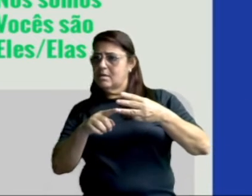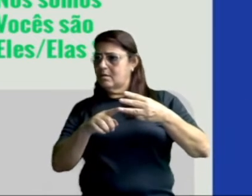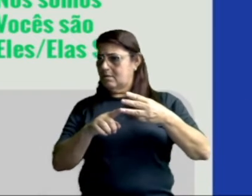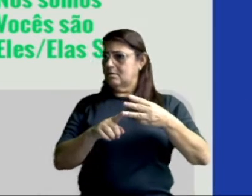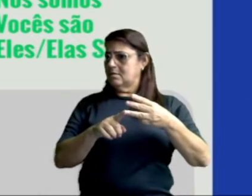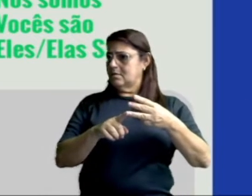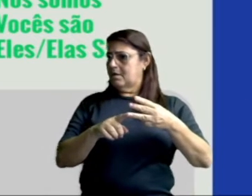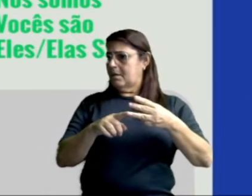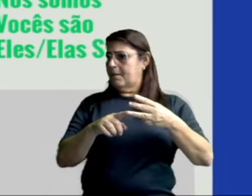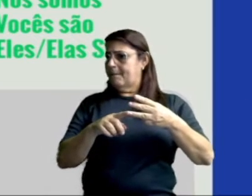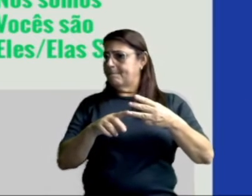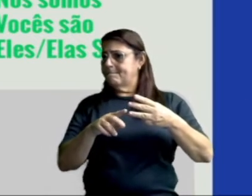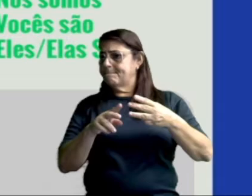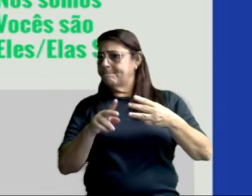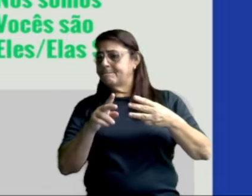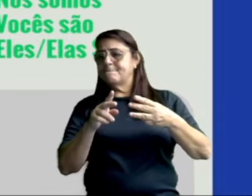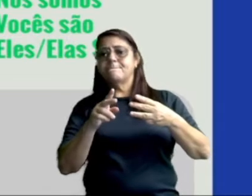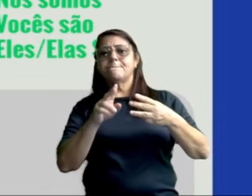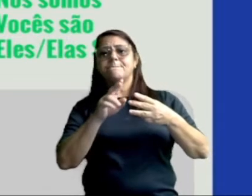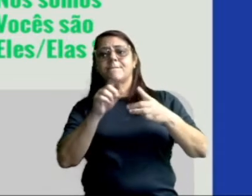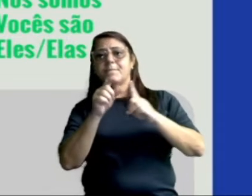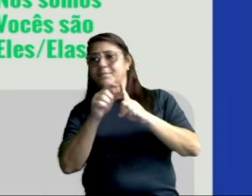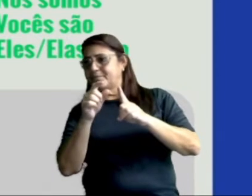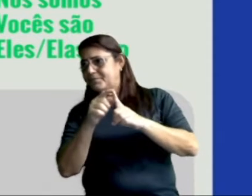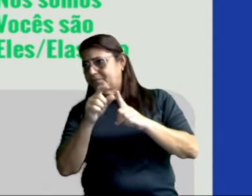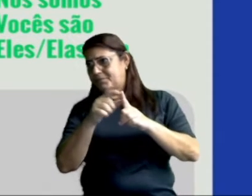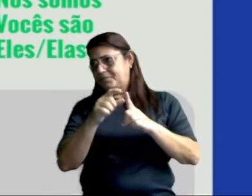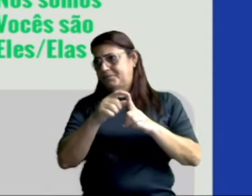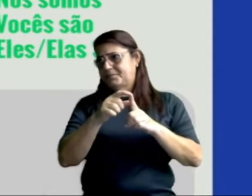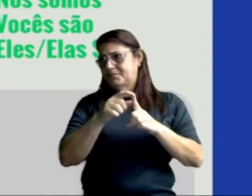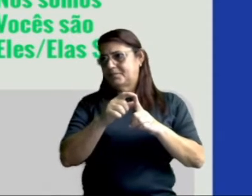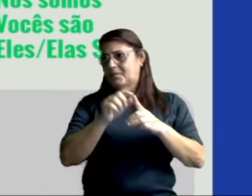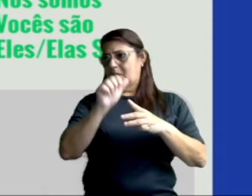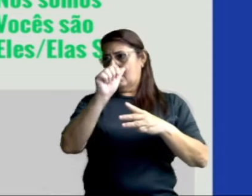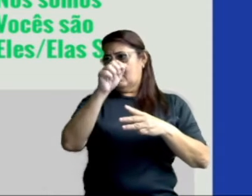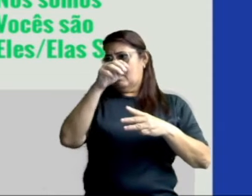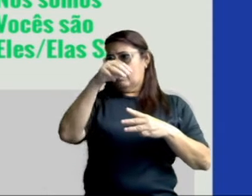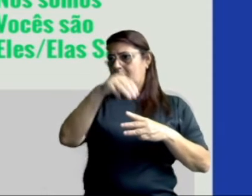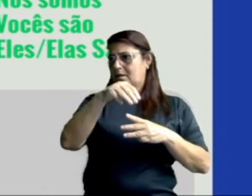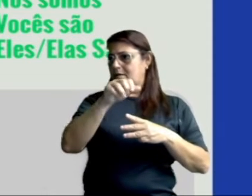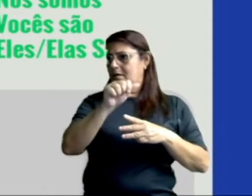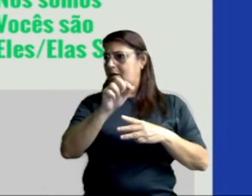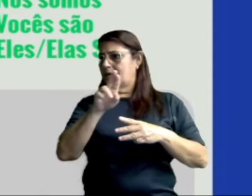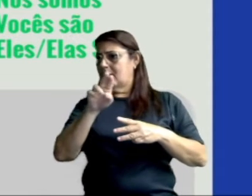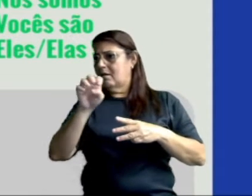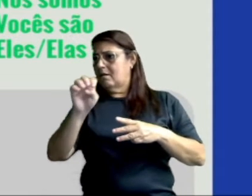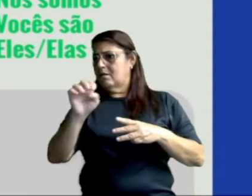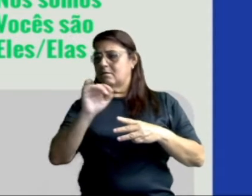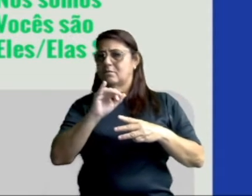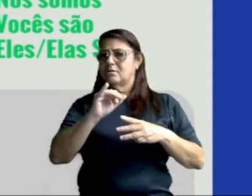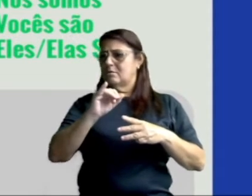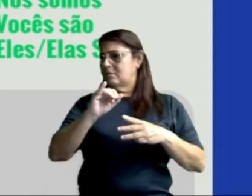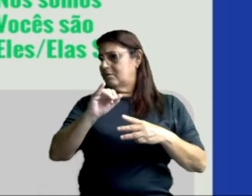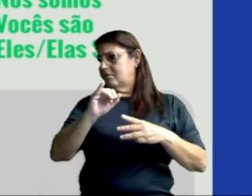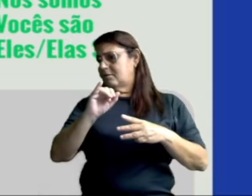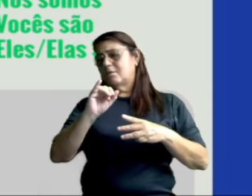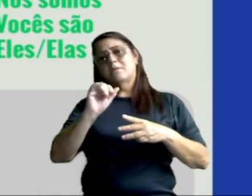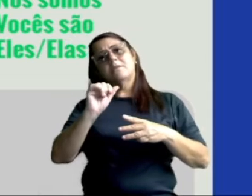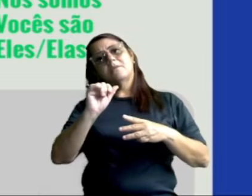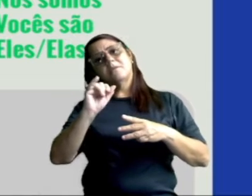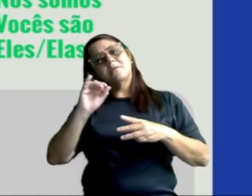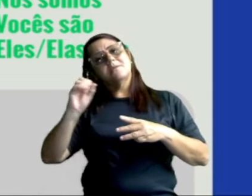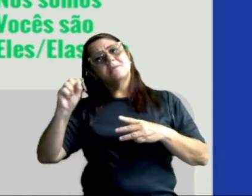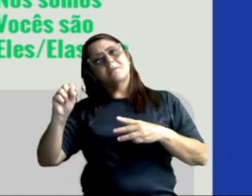am, are e is. Então, se você em casa faz suas anotações e memoriza isso aí,